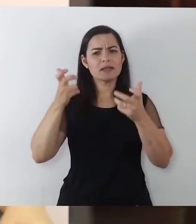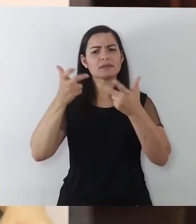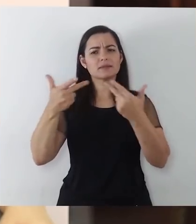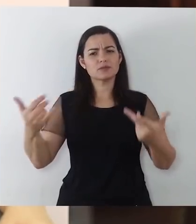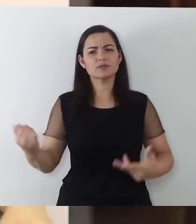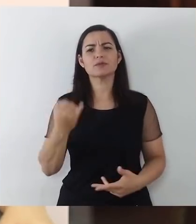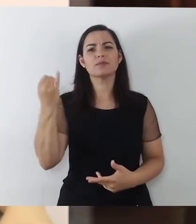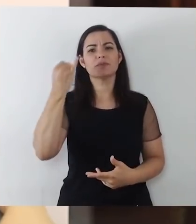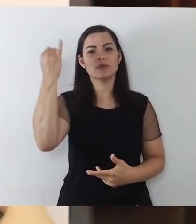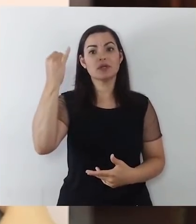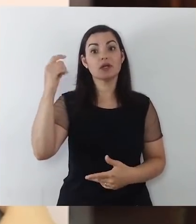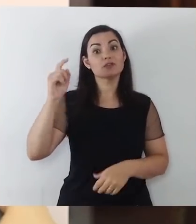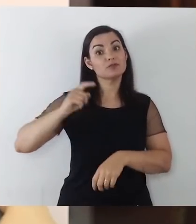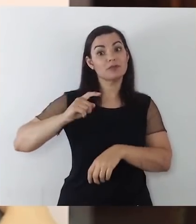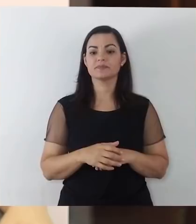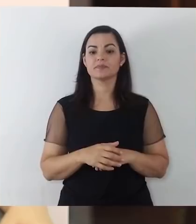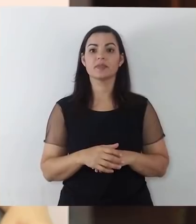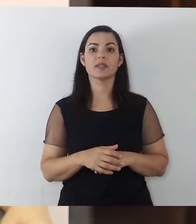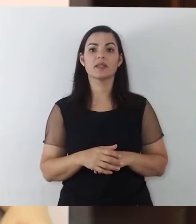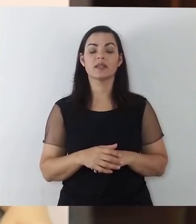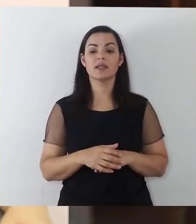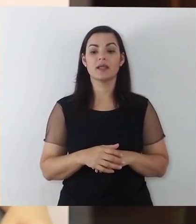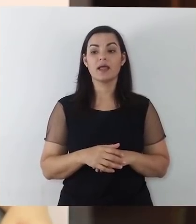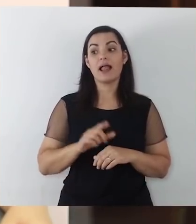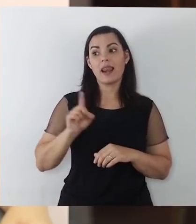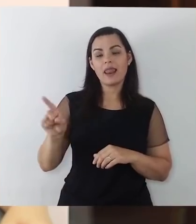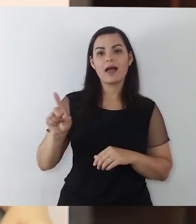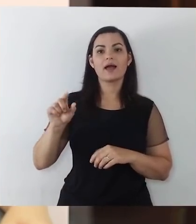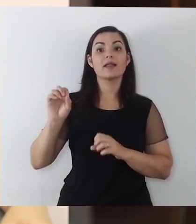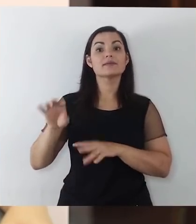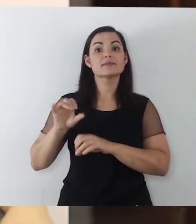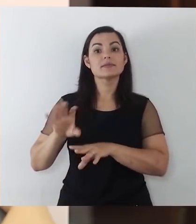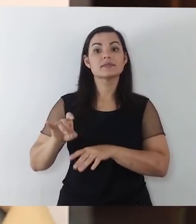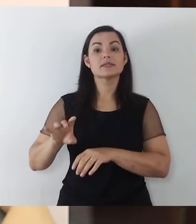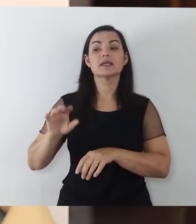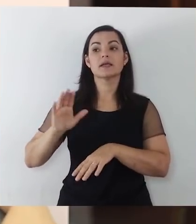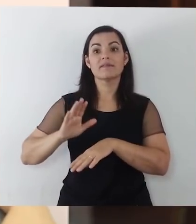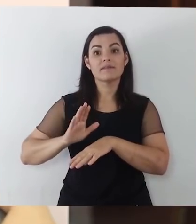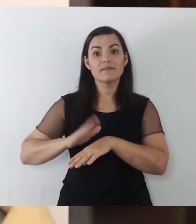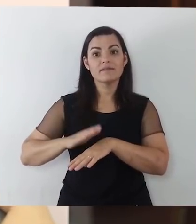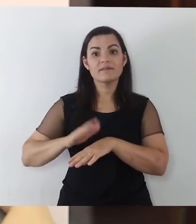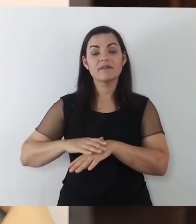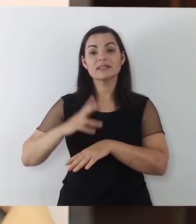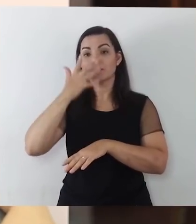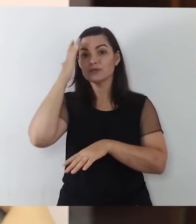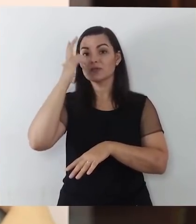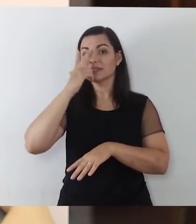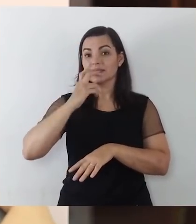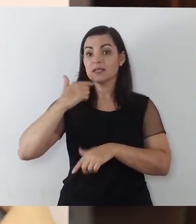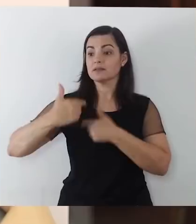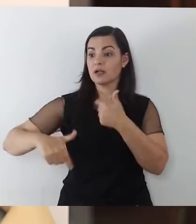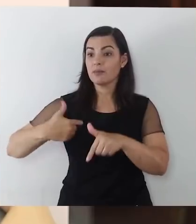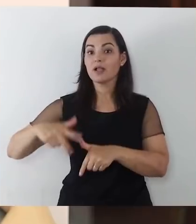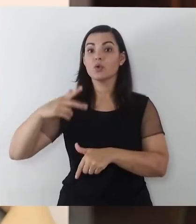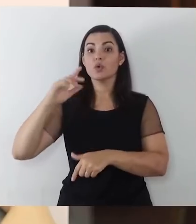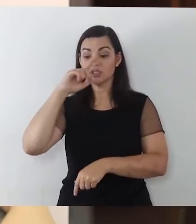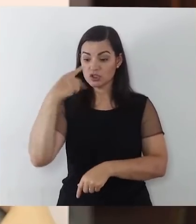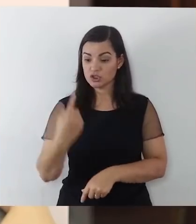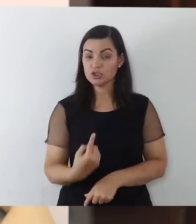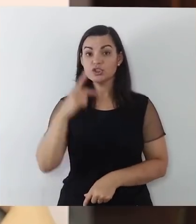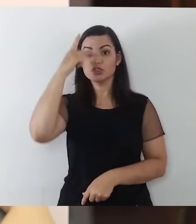cegas precisam usar outras estratégias, principalmente dependendo aí dos familiares para ajudá-las a identificar